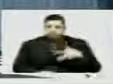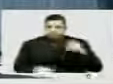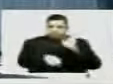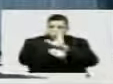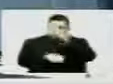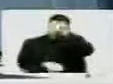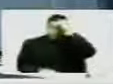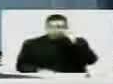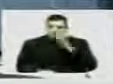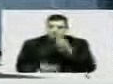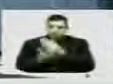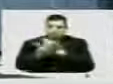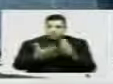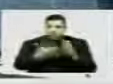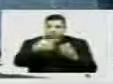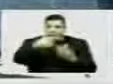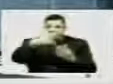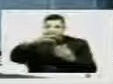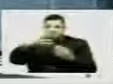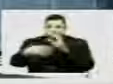Amazonas, que já chegou a